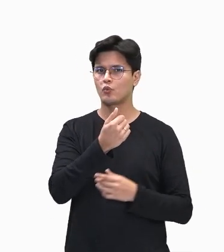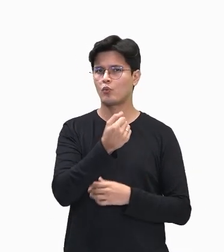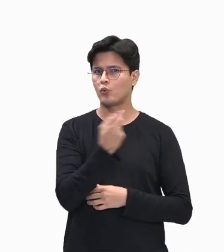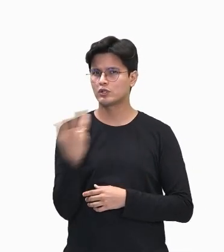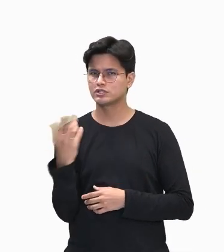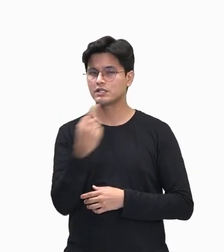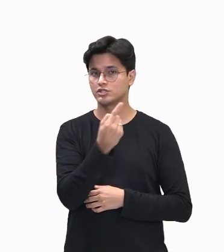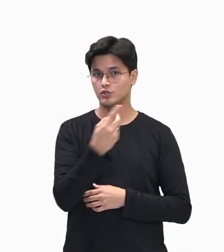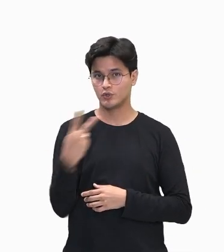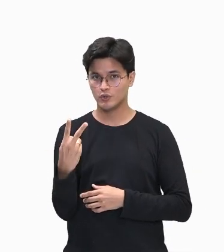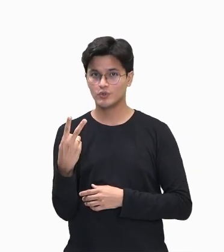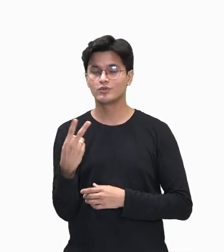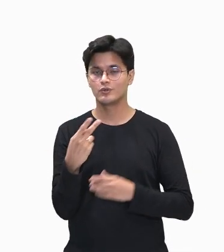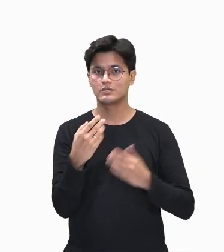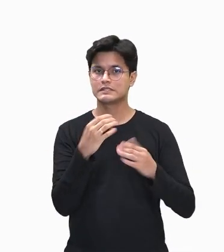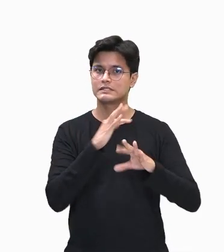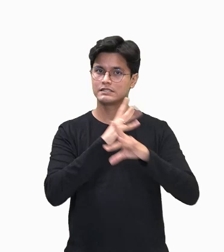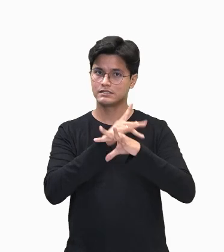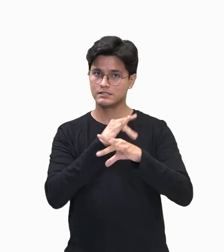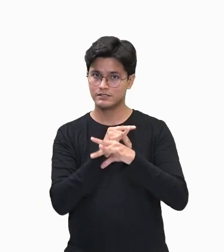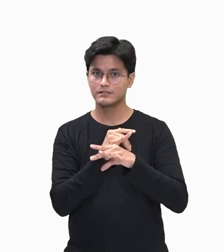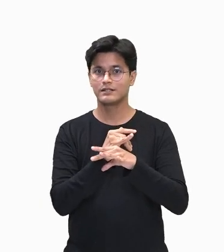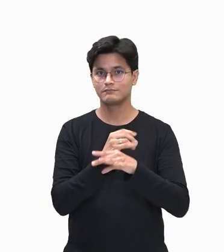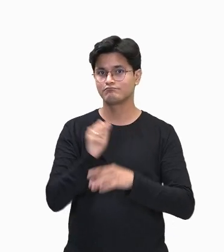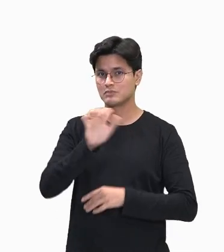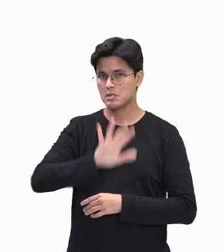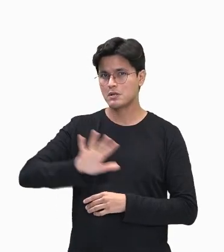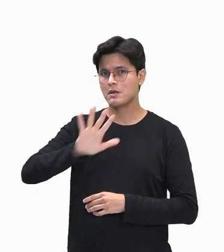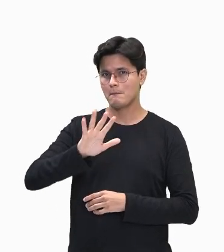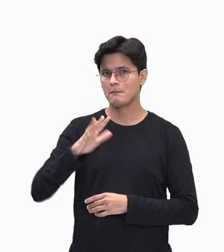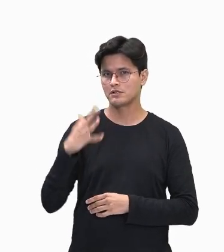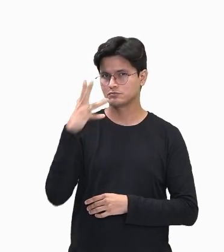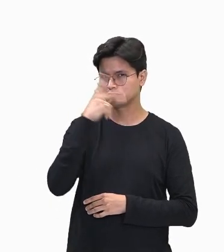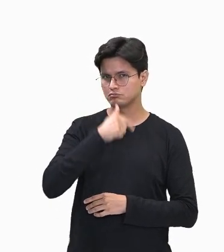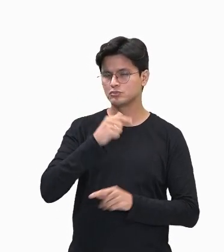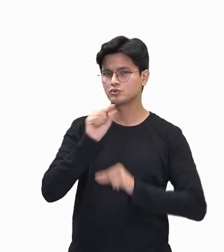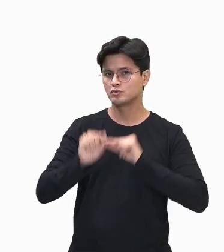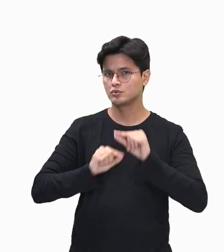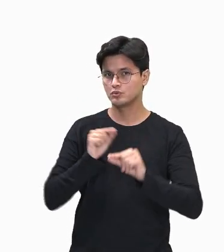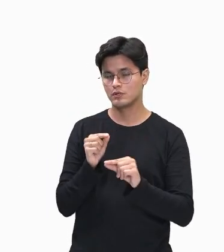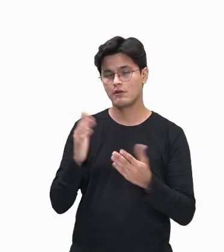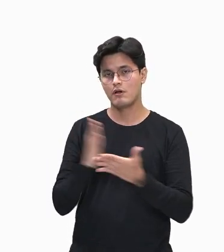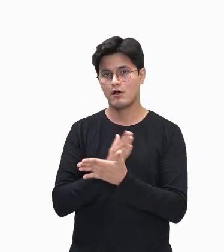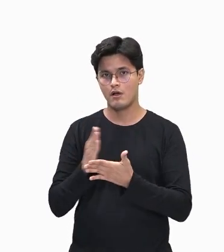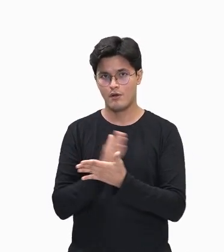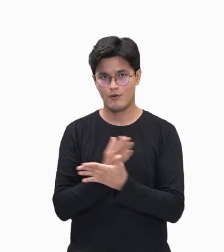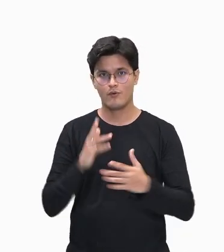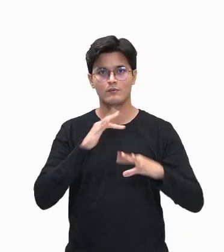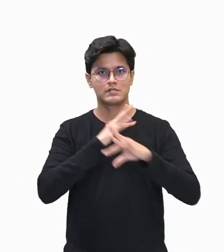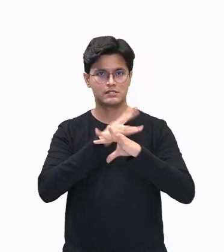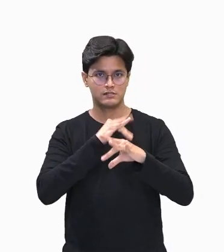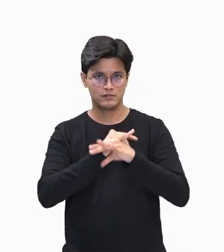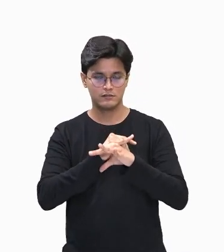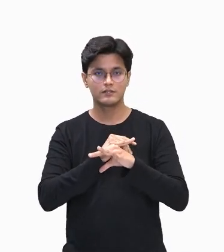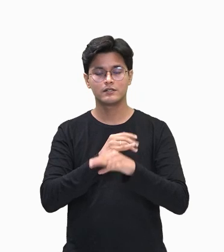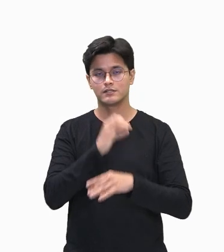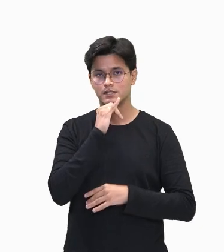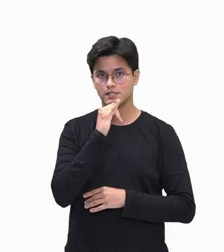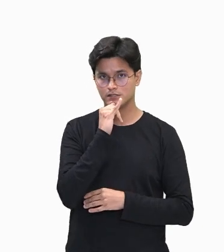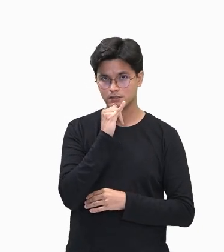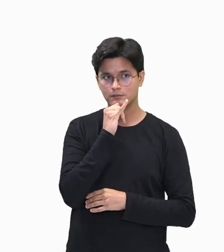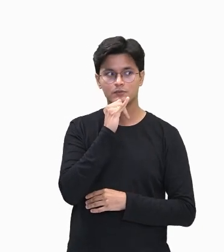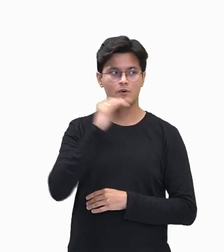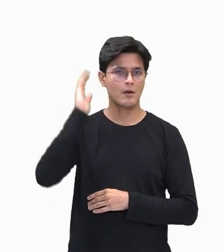essas imagens, essas lindas imagens, né, de algumas dessas metrópoles, como